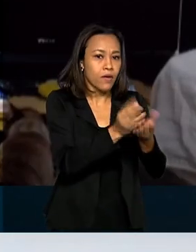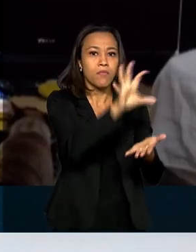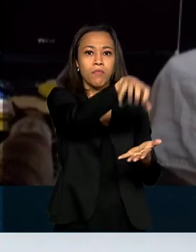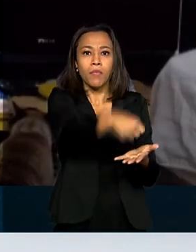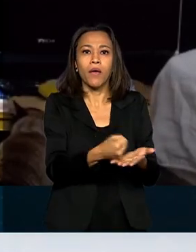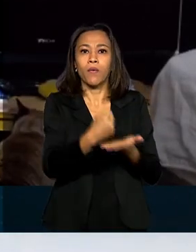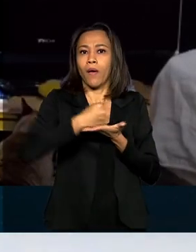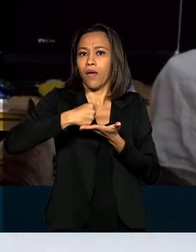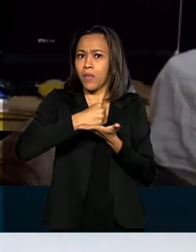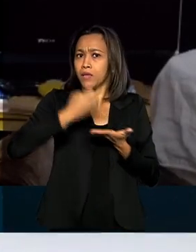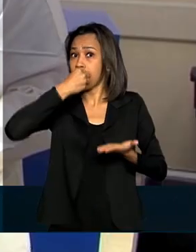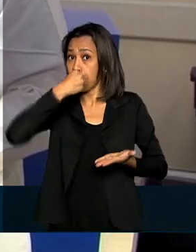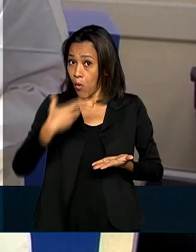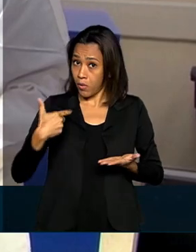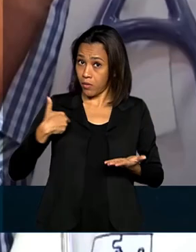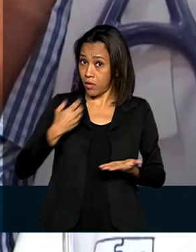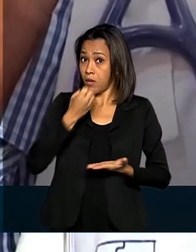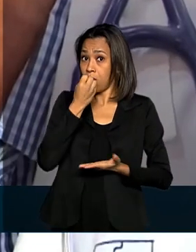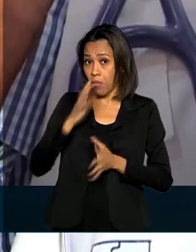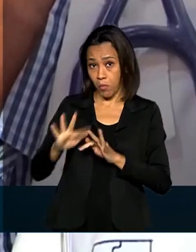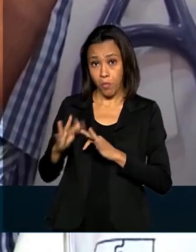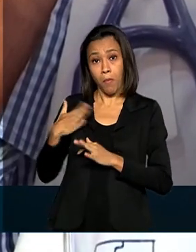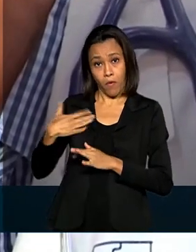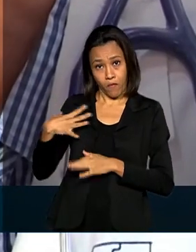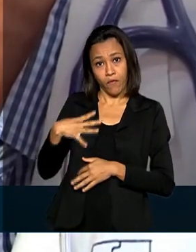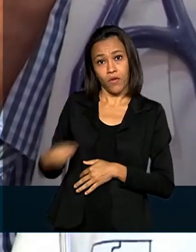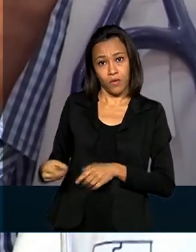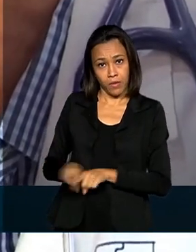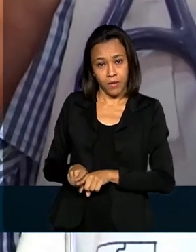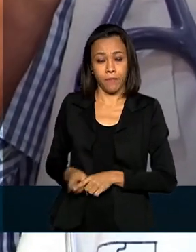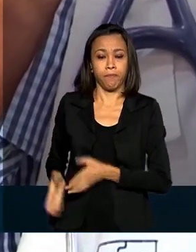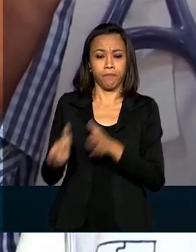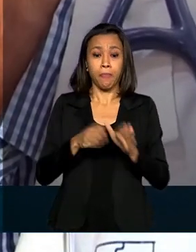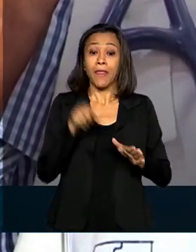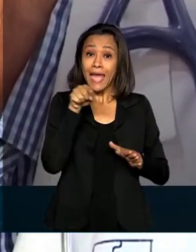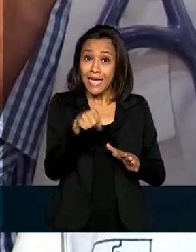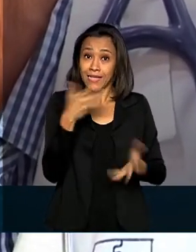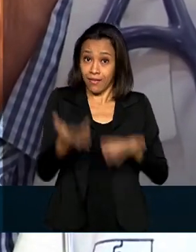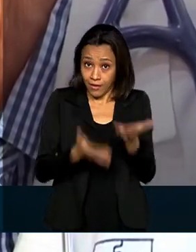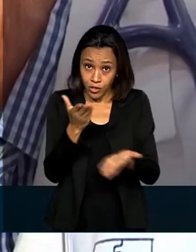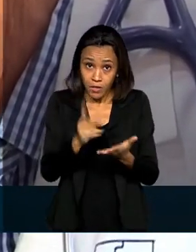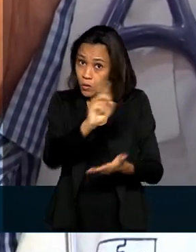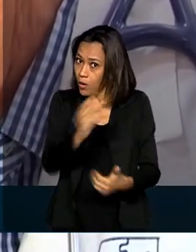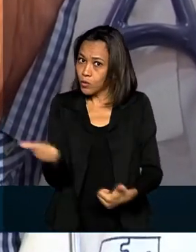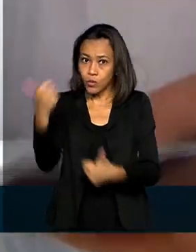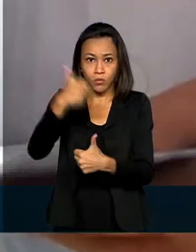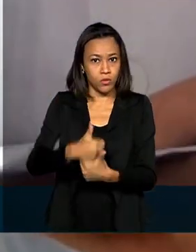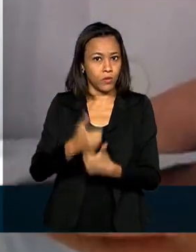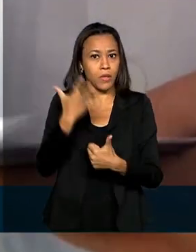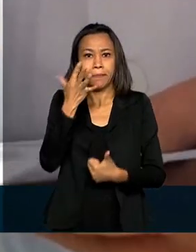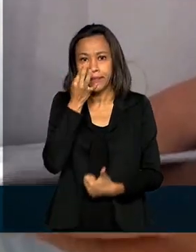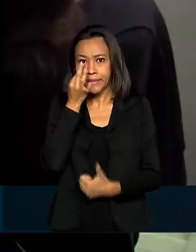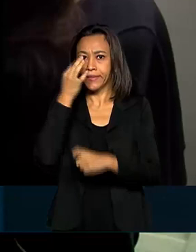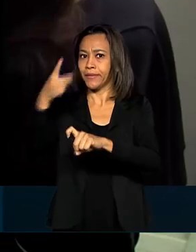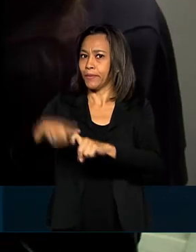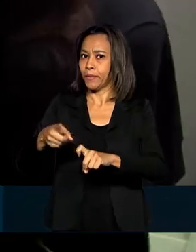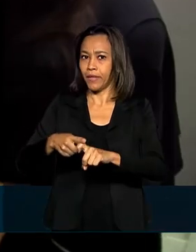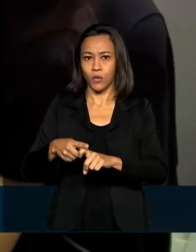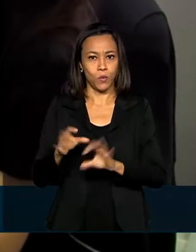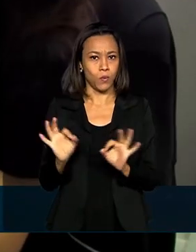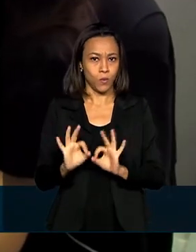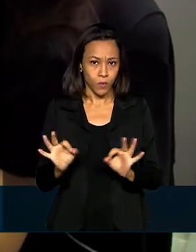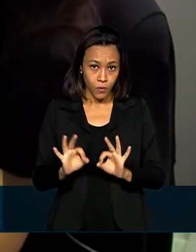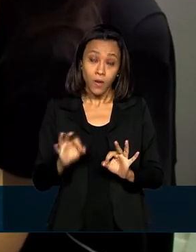bom, tanto para mim quanto para o meu filho. Mesmo sabendo que esse tipo de atendimento não substitui a presença do médico, a